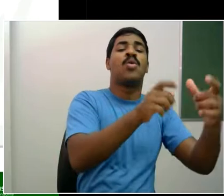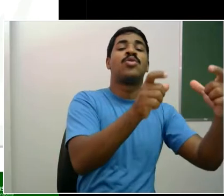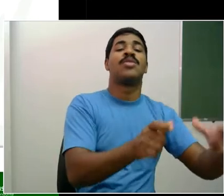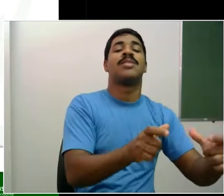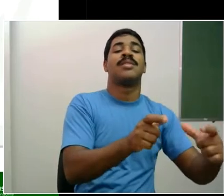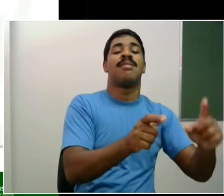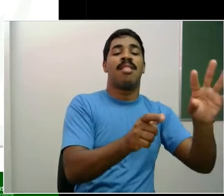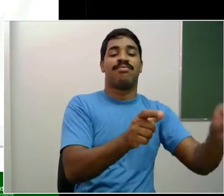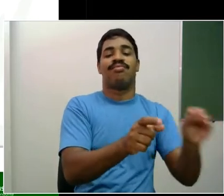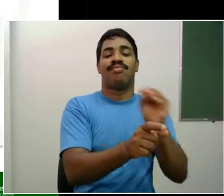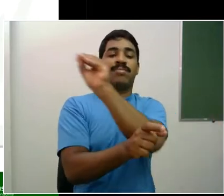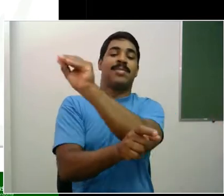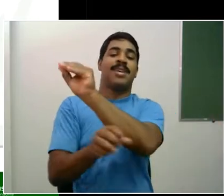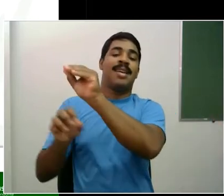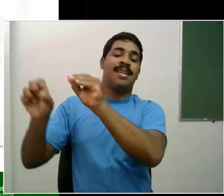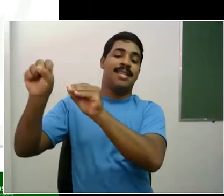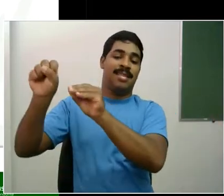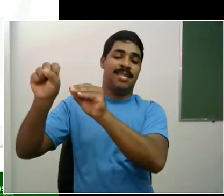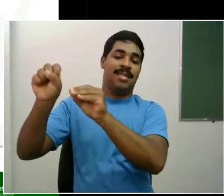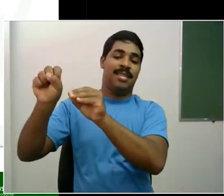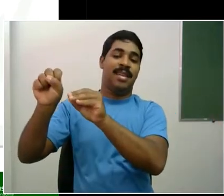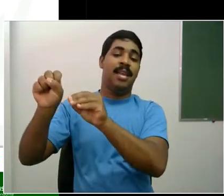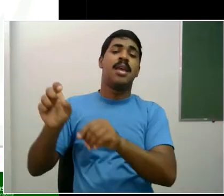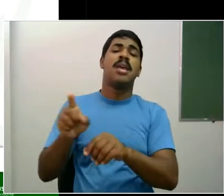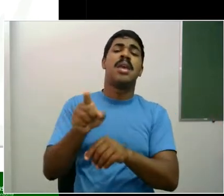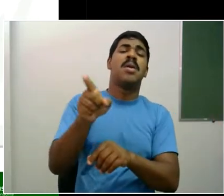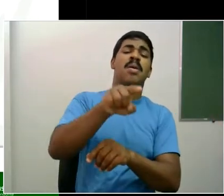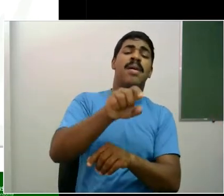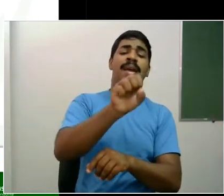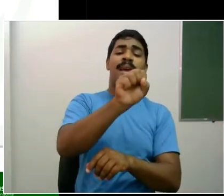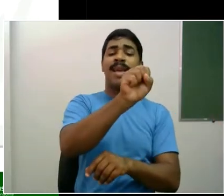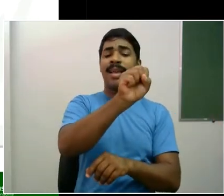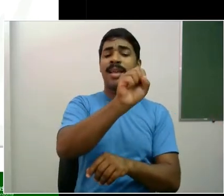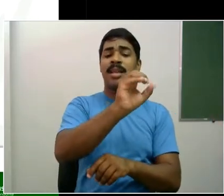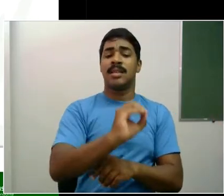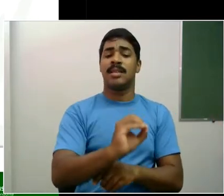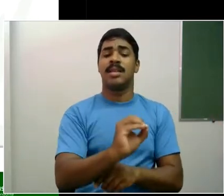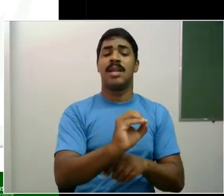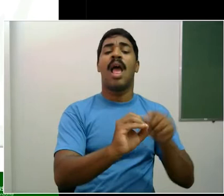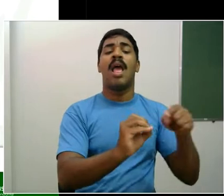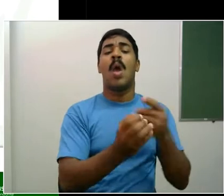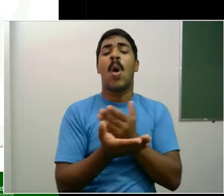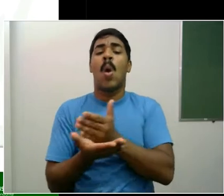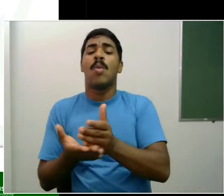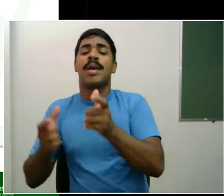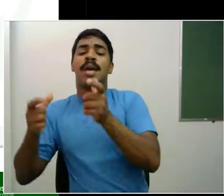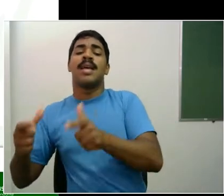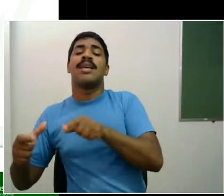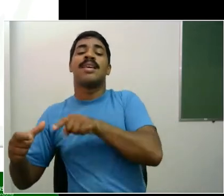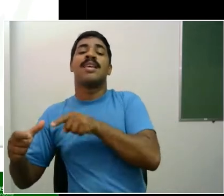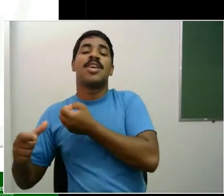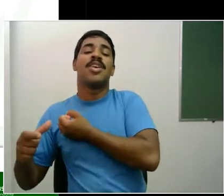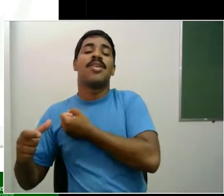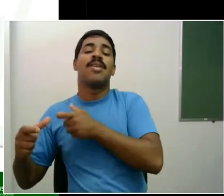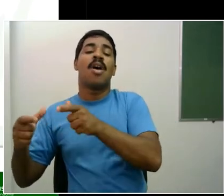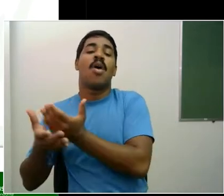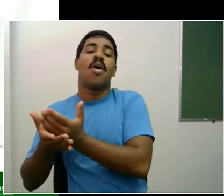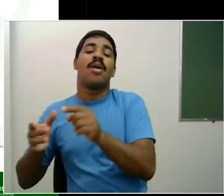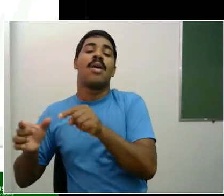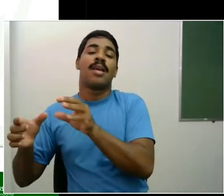de posição inicial. Então, o ΔS ele mede essa diferença entre a posição final e